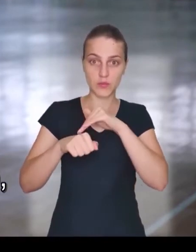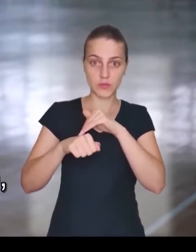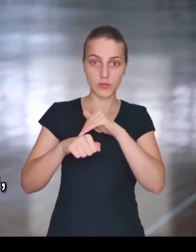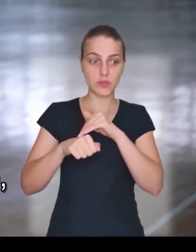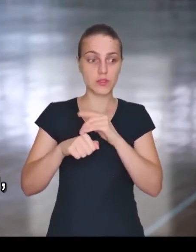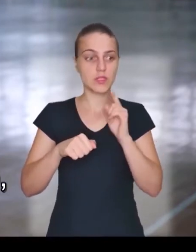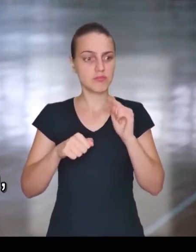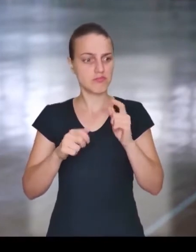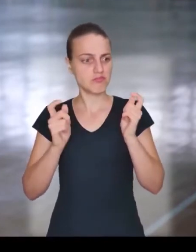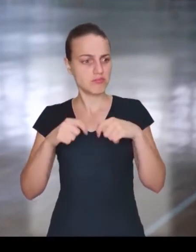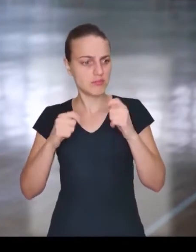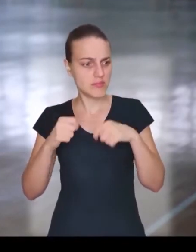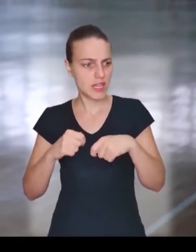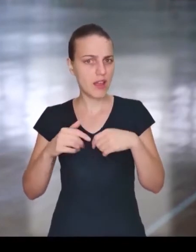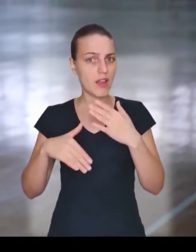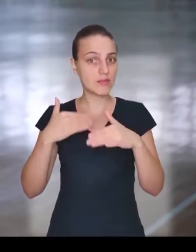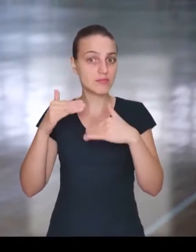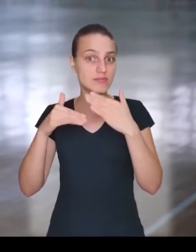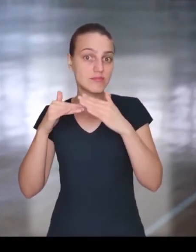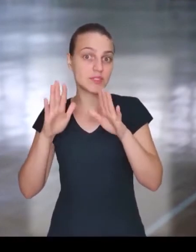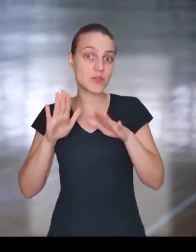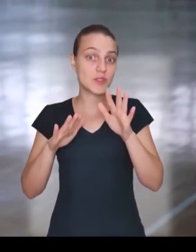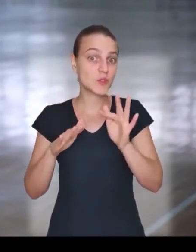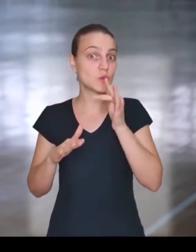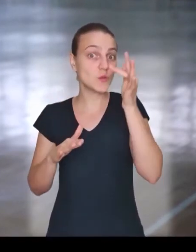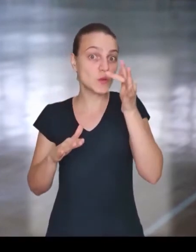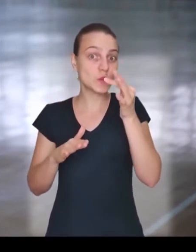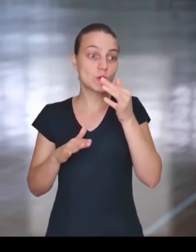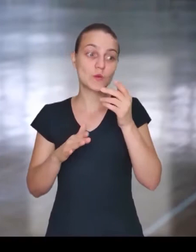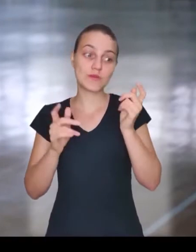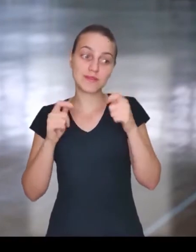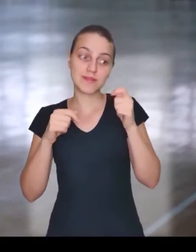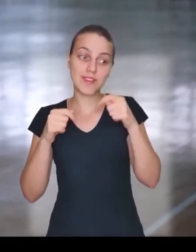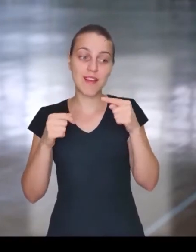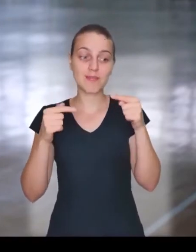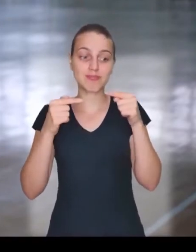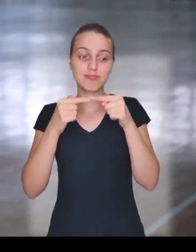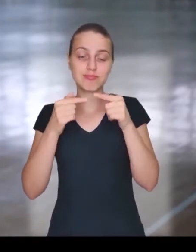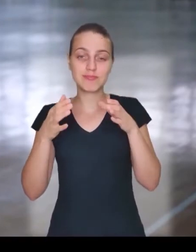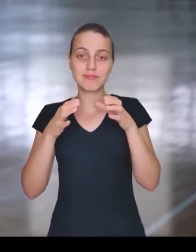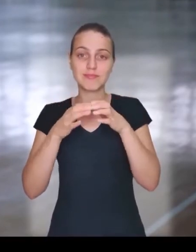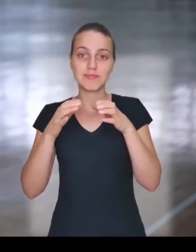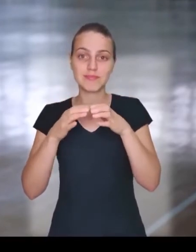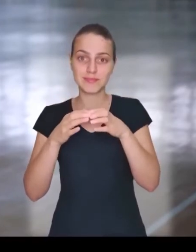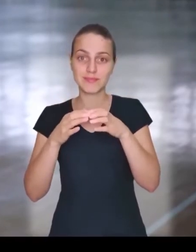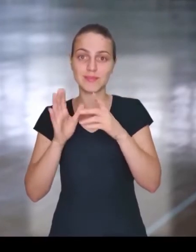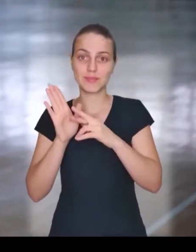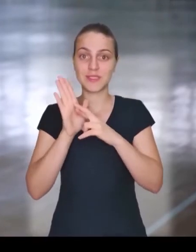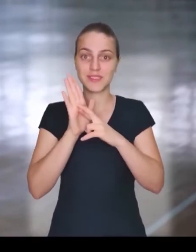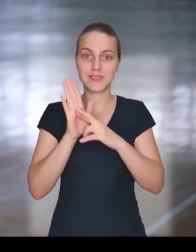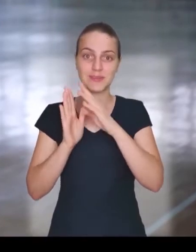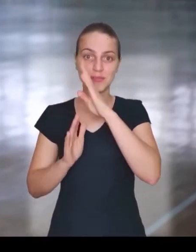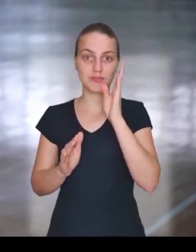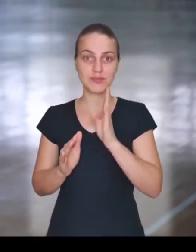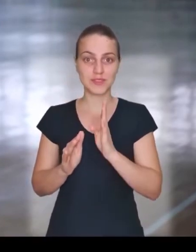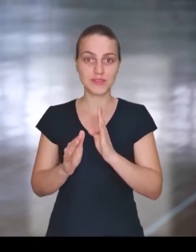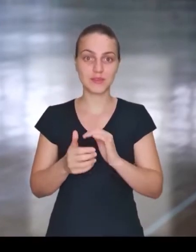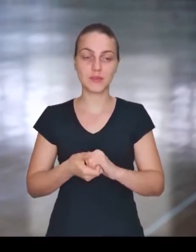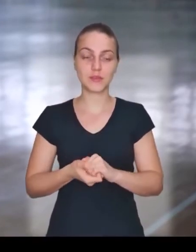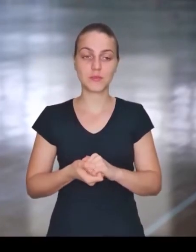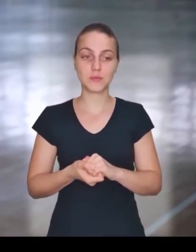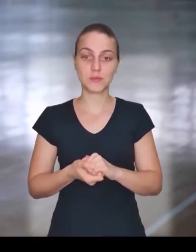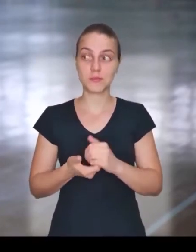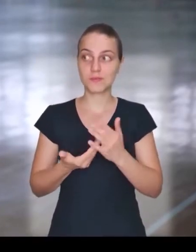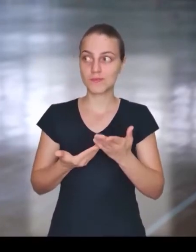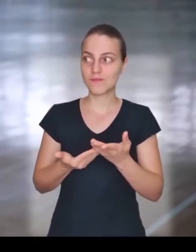futuro, tem potencial, tal, continue treinando firme, tal, né? Quem sabe um dia você pode chegar na seleção. E eu me empolguei com aquilo, falei, nossa, seleção, tal, meu sonho pode se